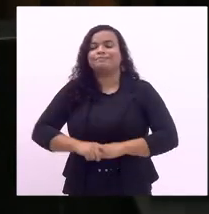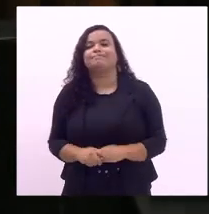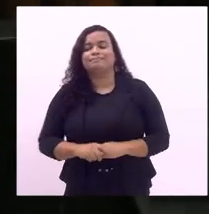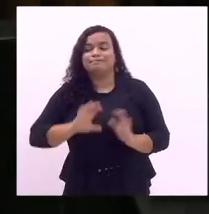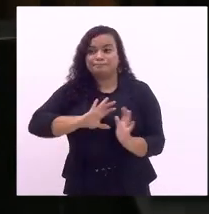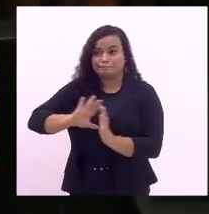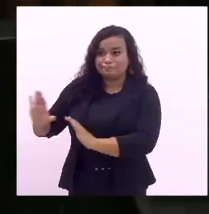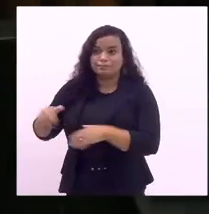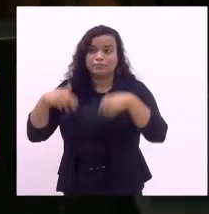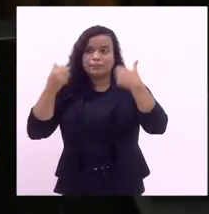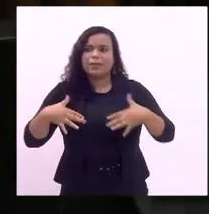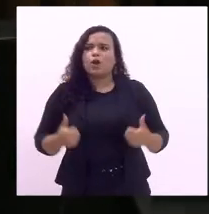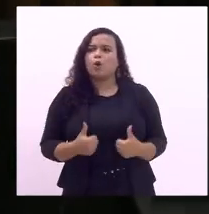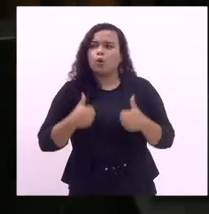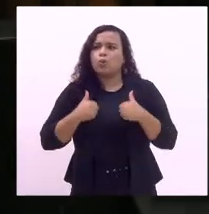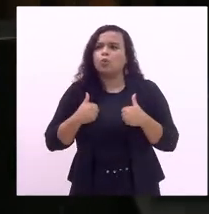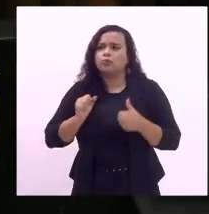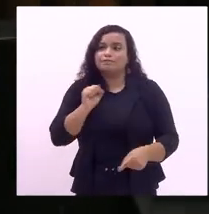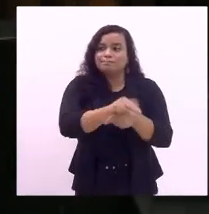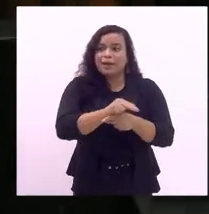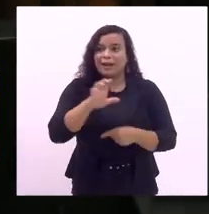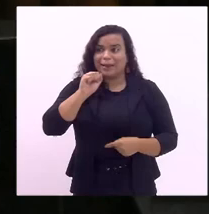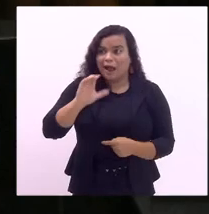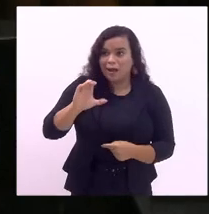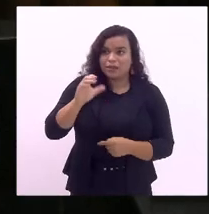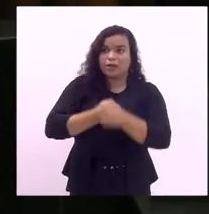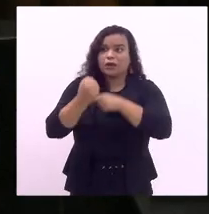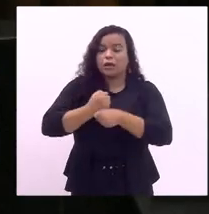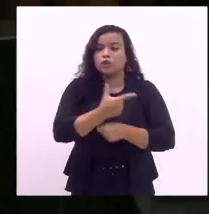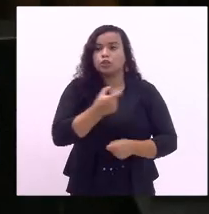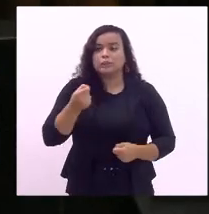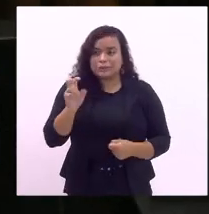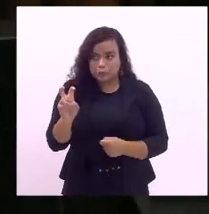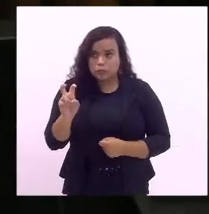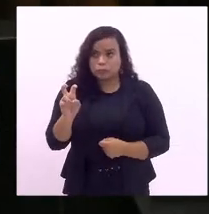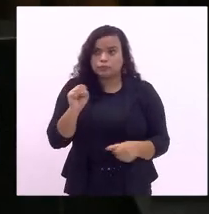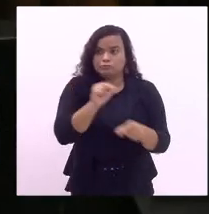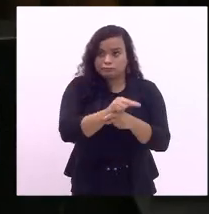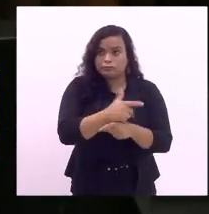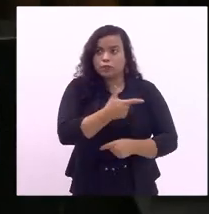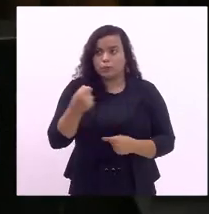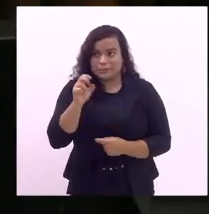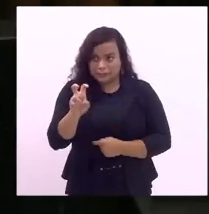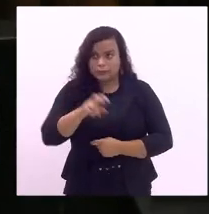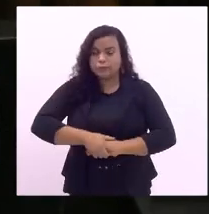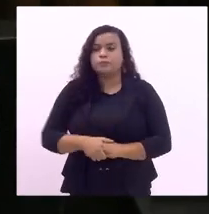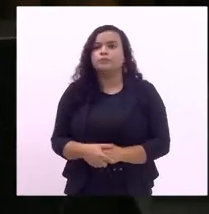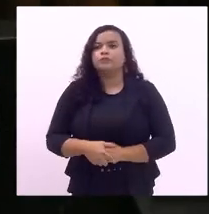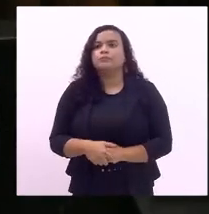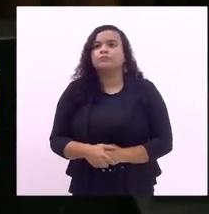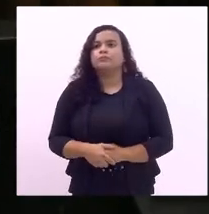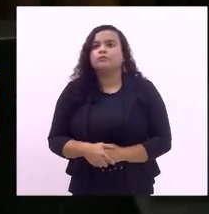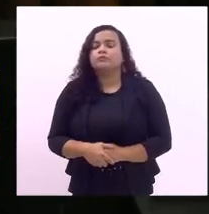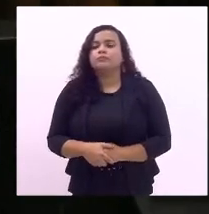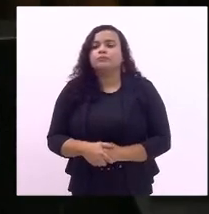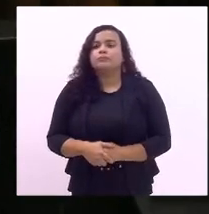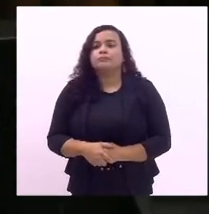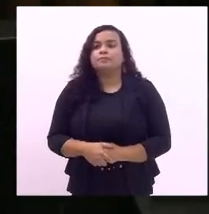orgulho, eu sou CAC desde 2005. Desde 2005.